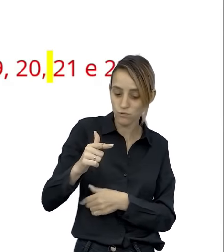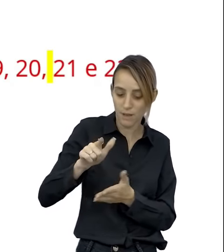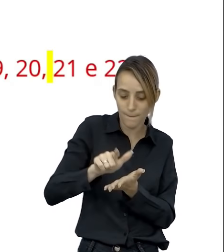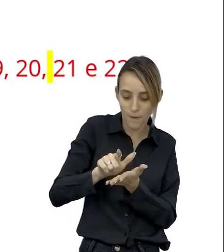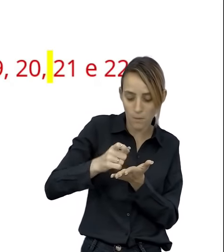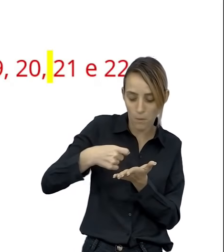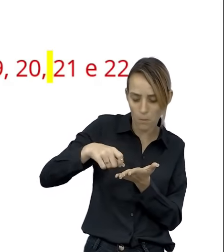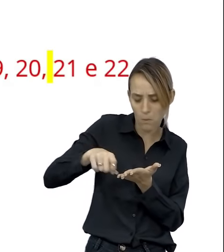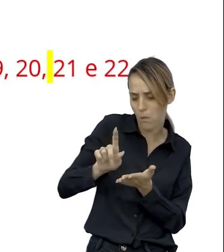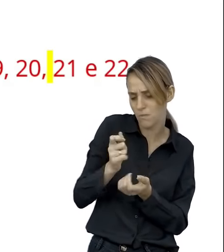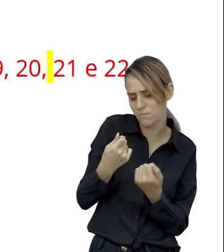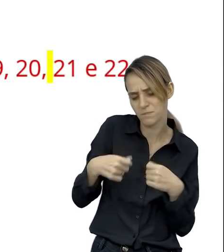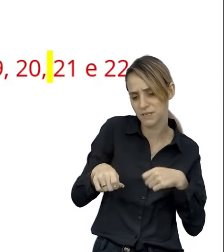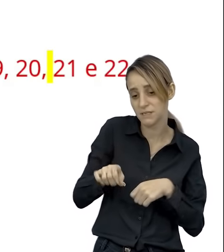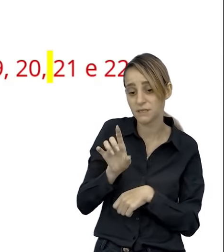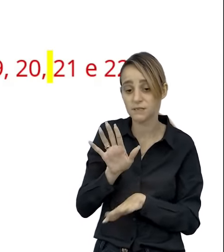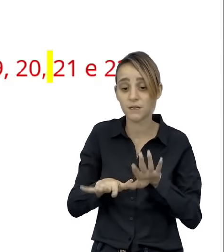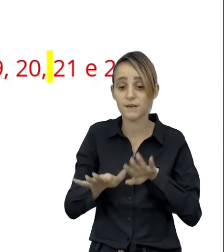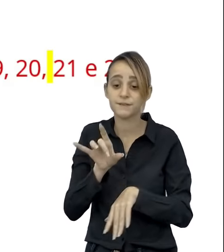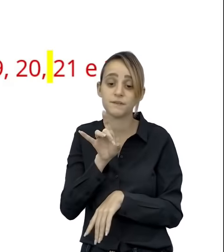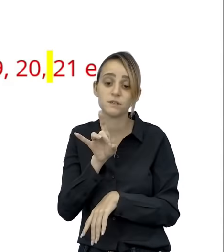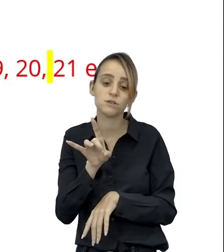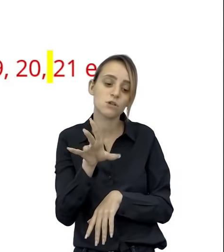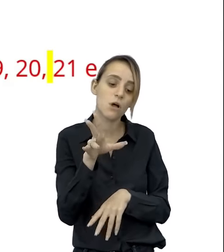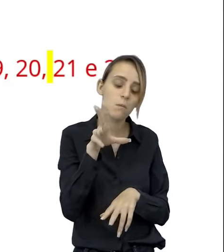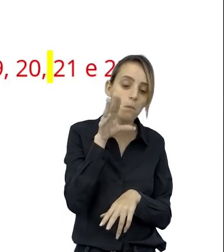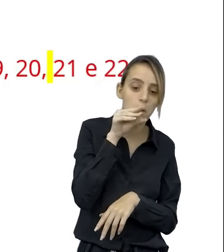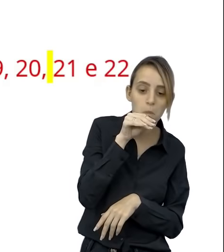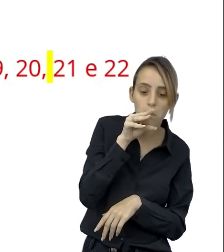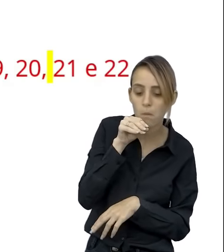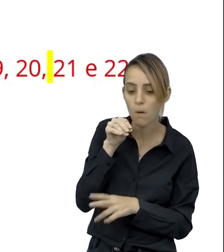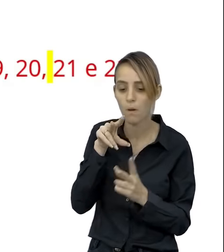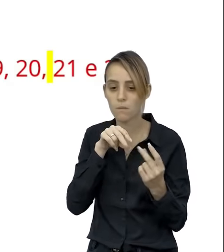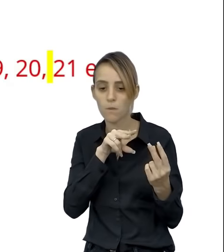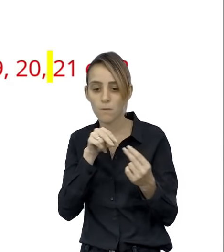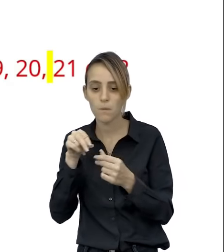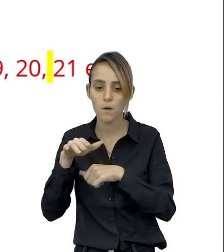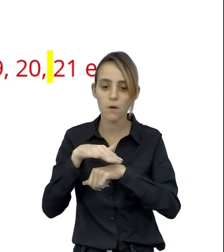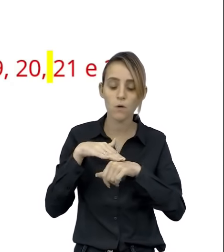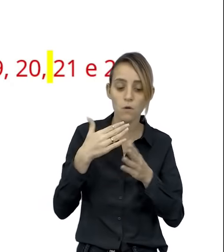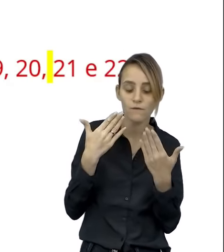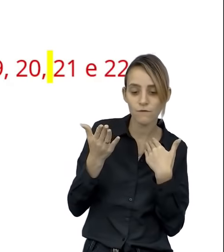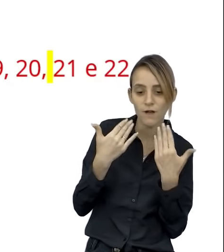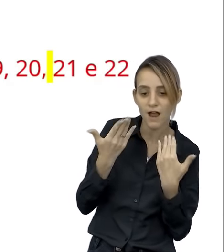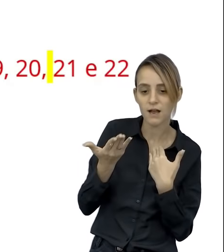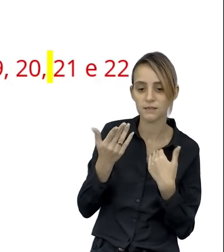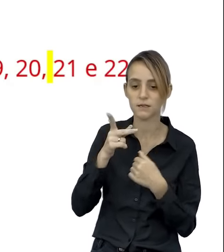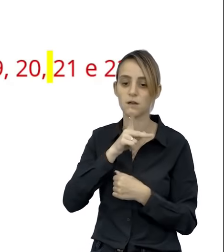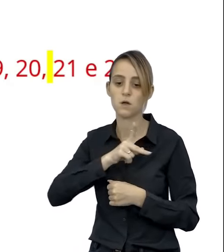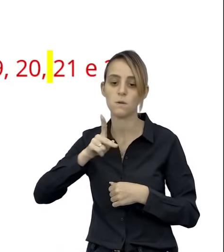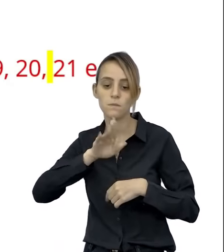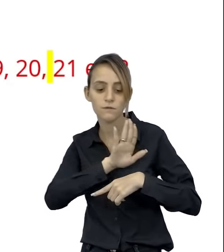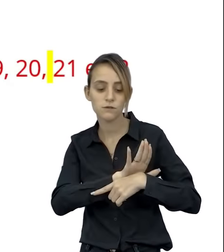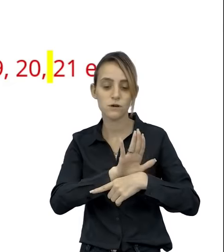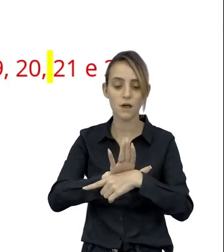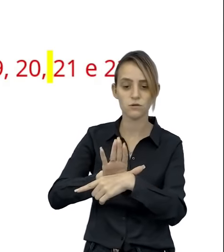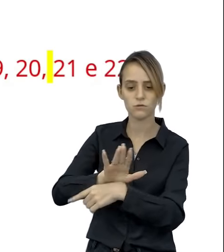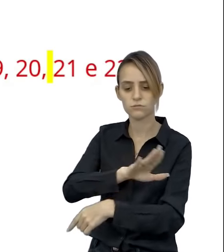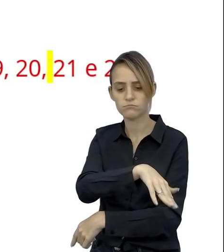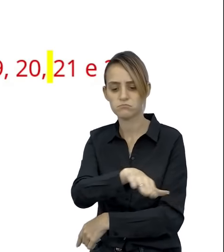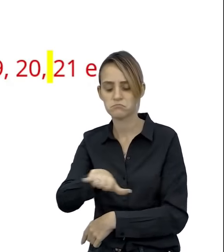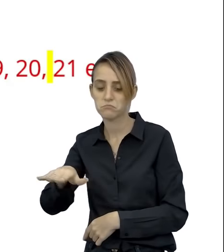uma conversa, uma discussão, que a partir das intervenções dos professores, eles cheguem à resposta.